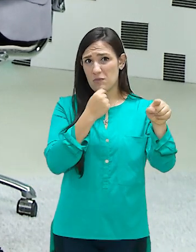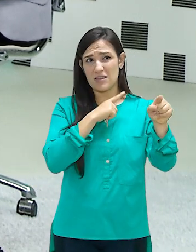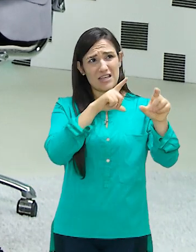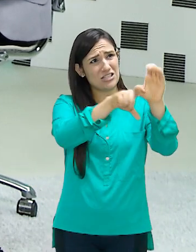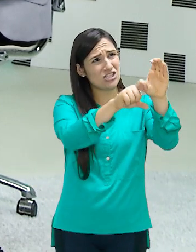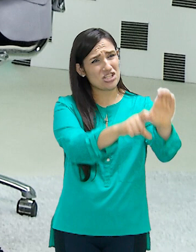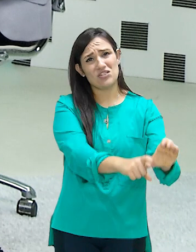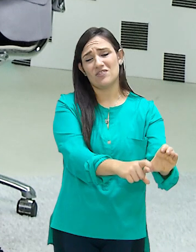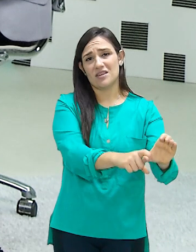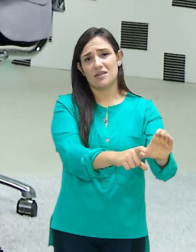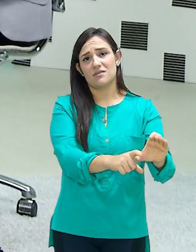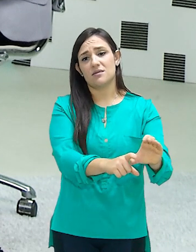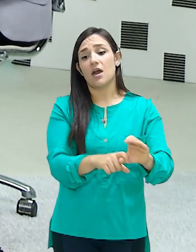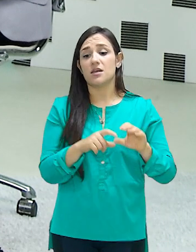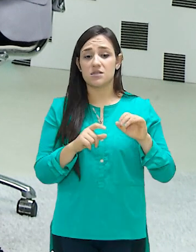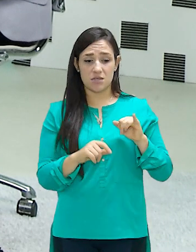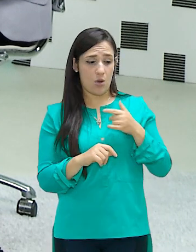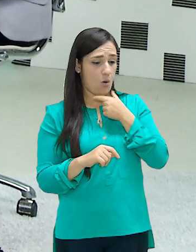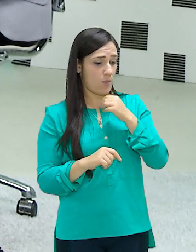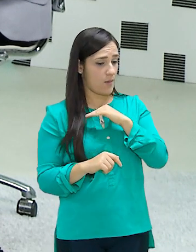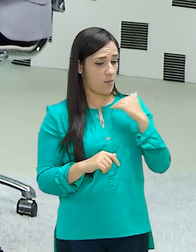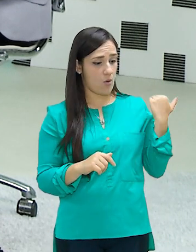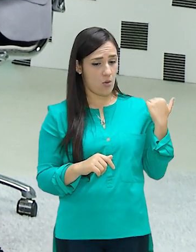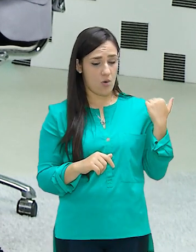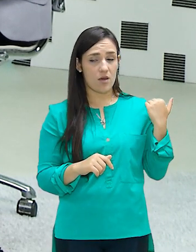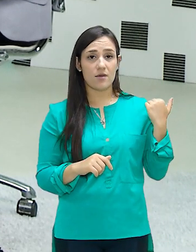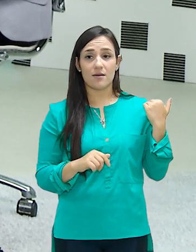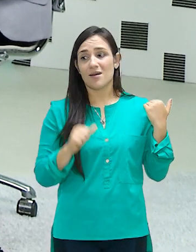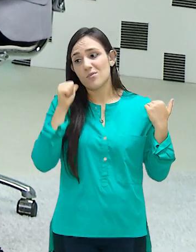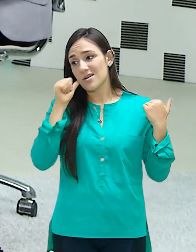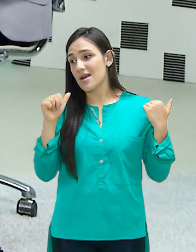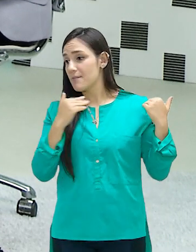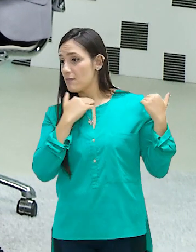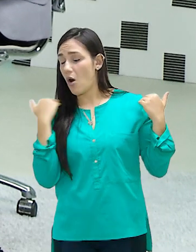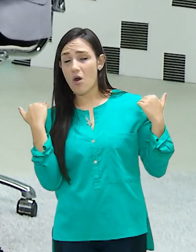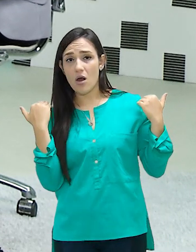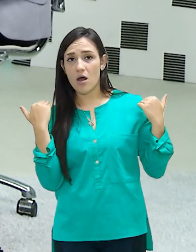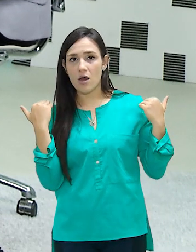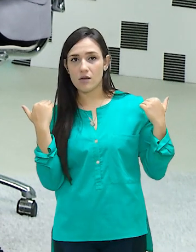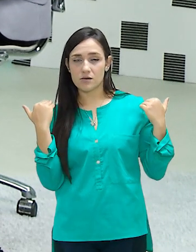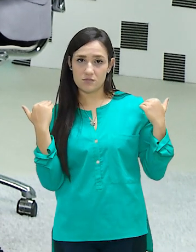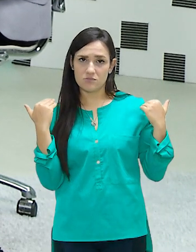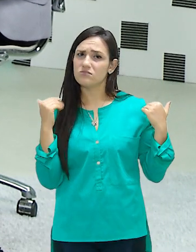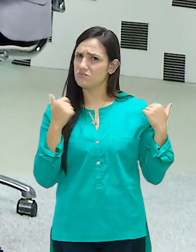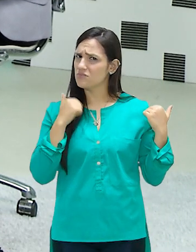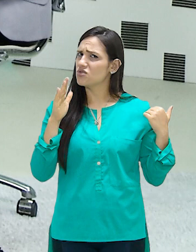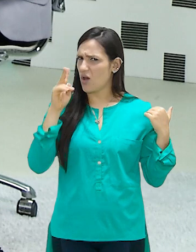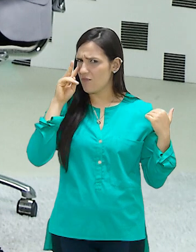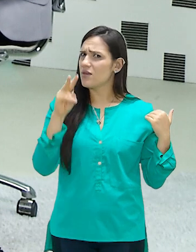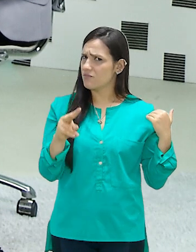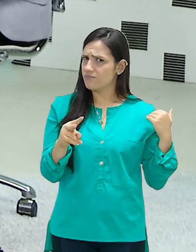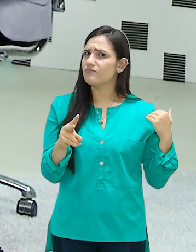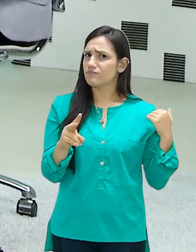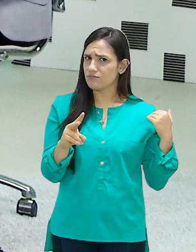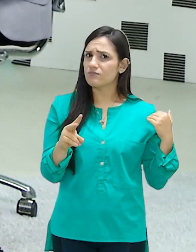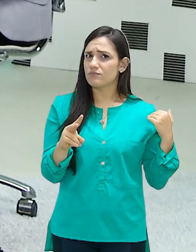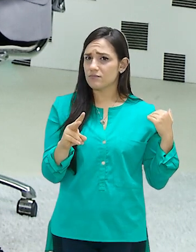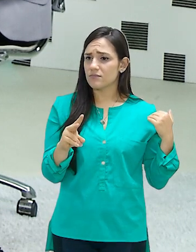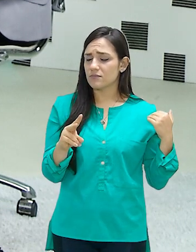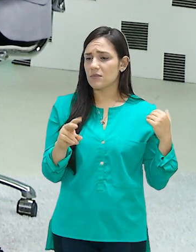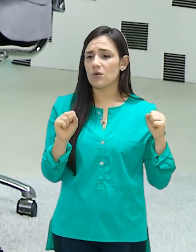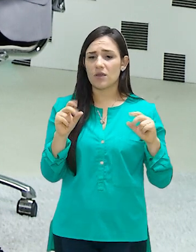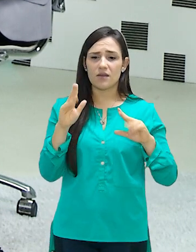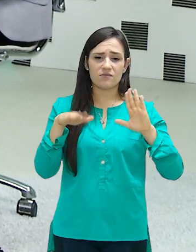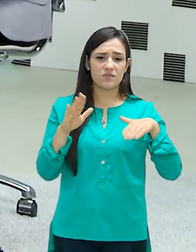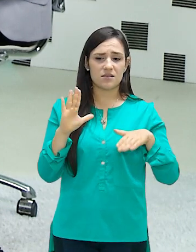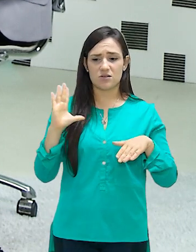Quer dizer, ele morreu, começa o processo de inventário, de repente ela morre também. Porque eu já vi casos assim acontecendo e herdeiros